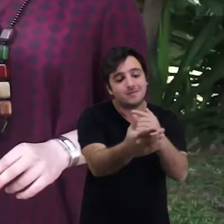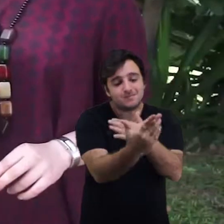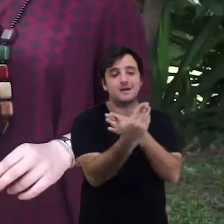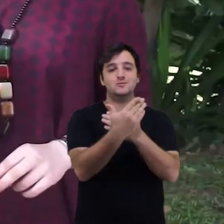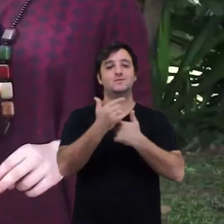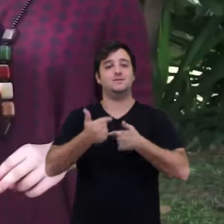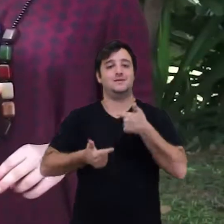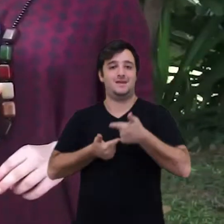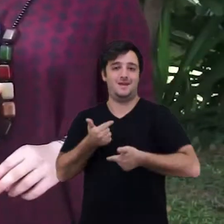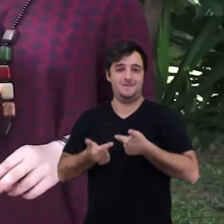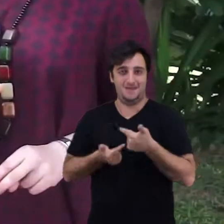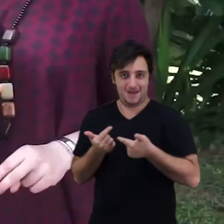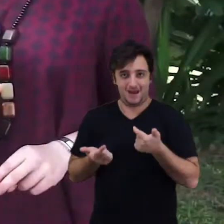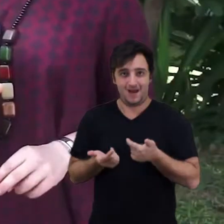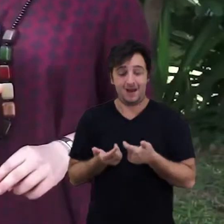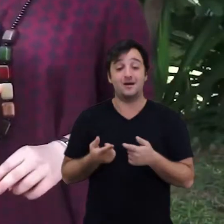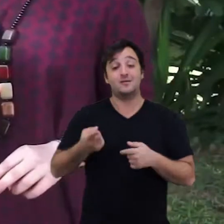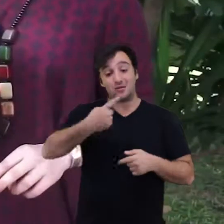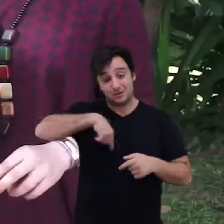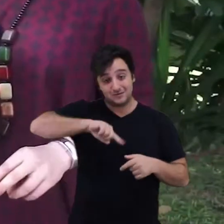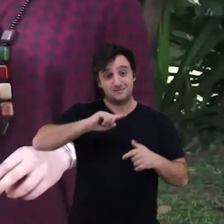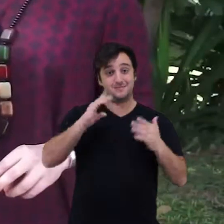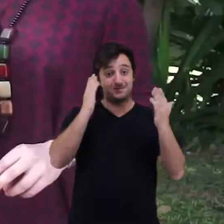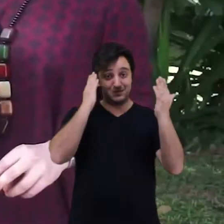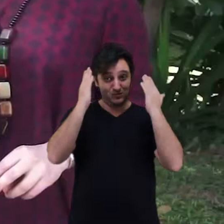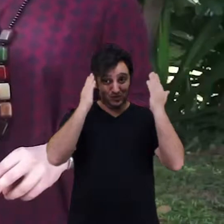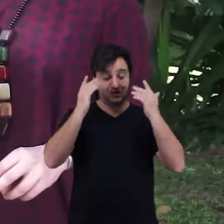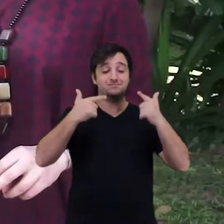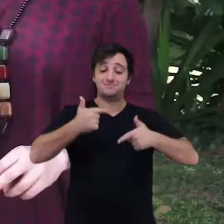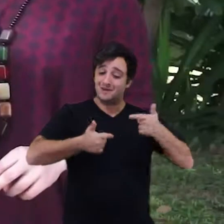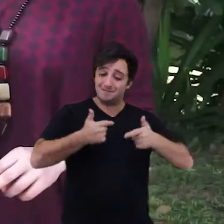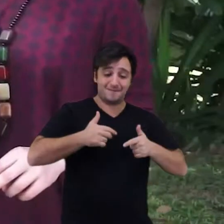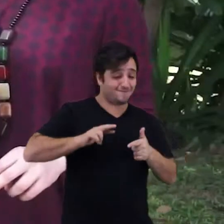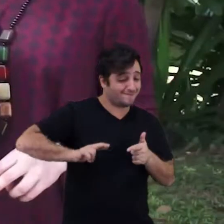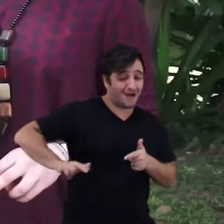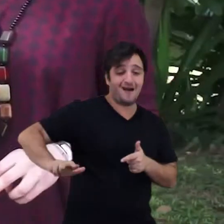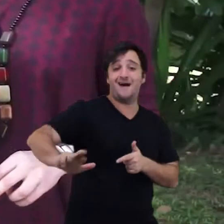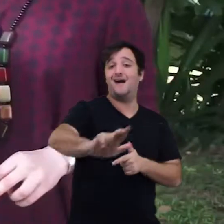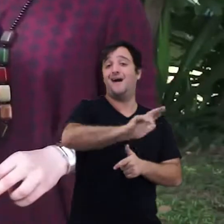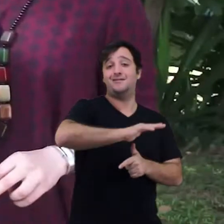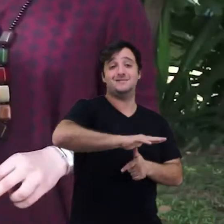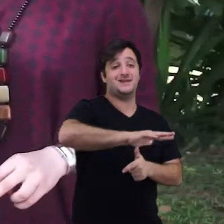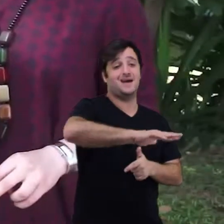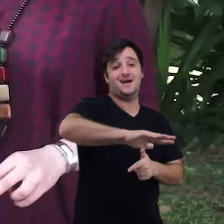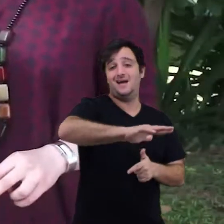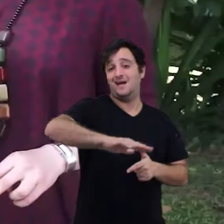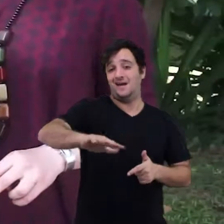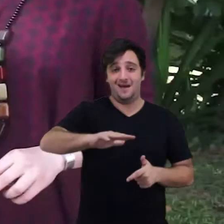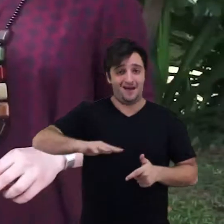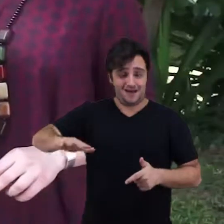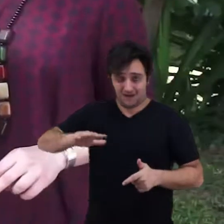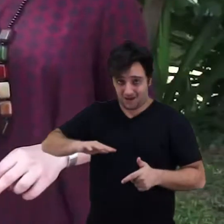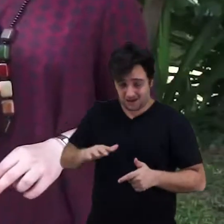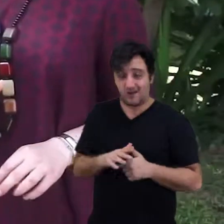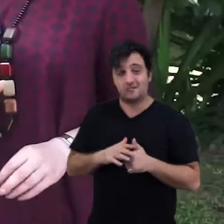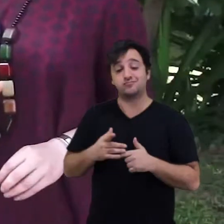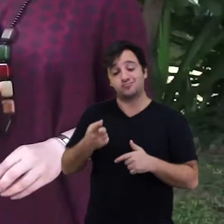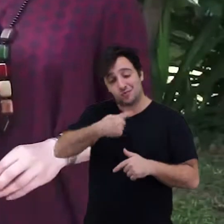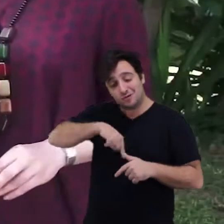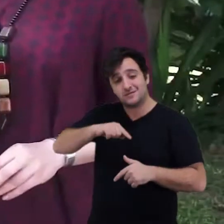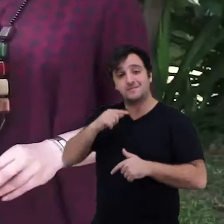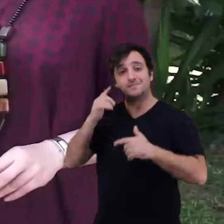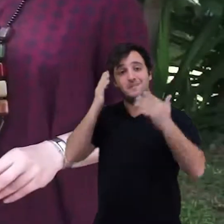do trabalho na garantia de direitos, na construção de políticas públicas, a partir de trabalhos de pesquisa,